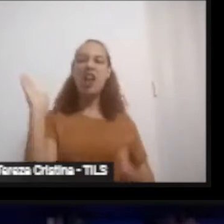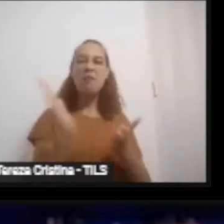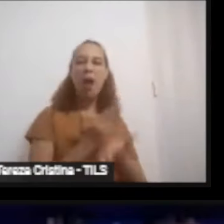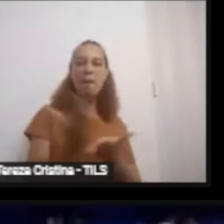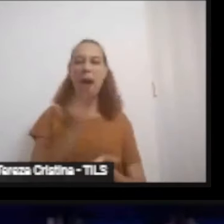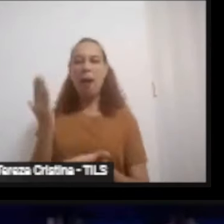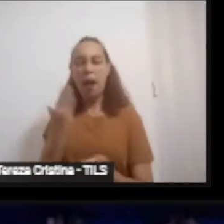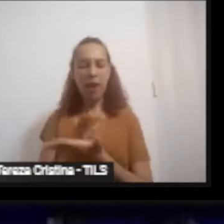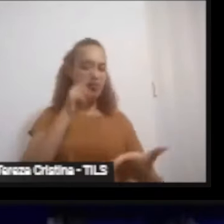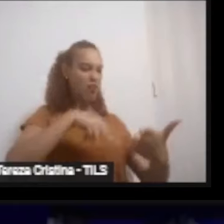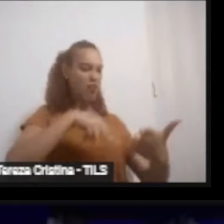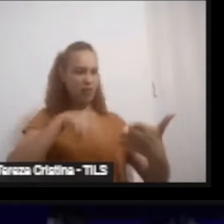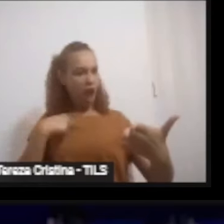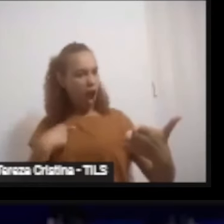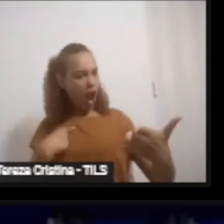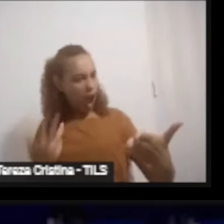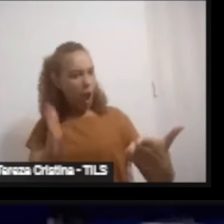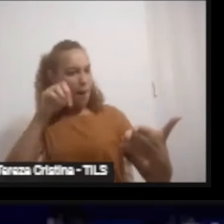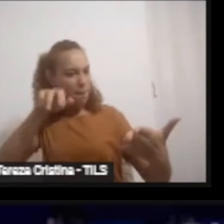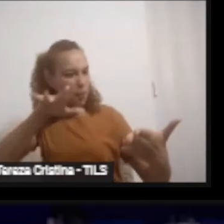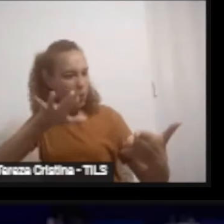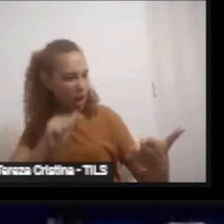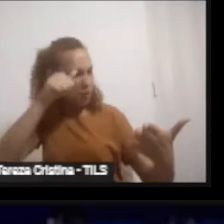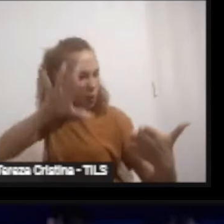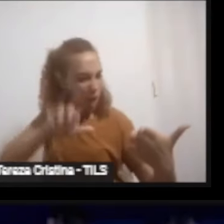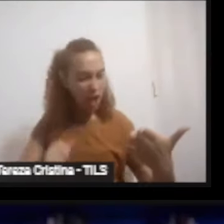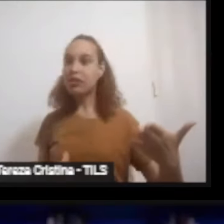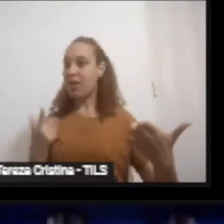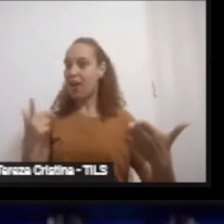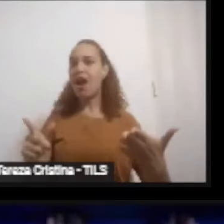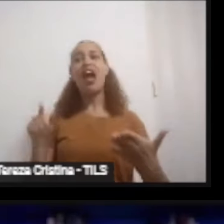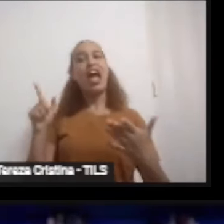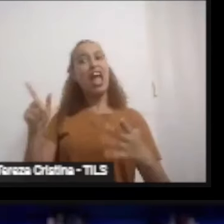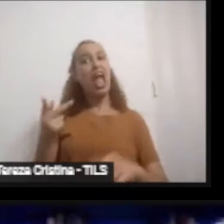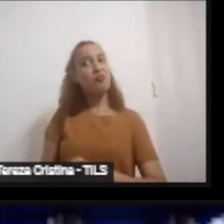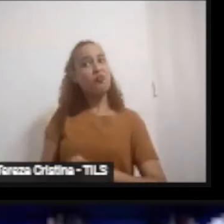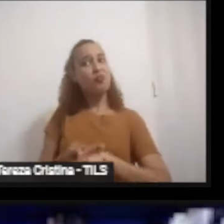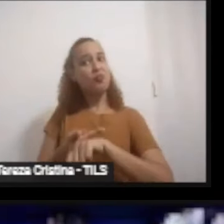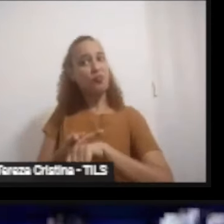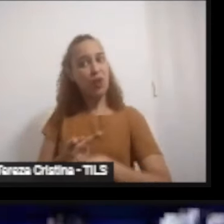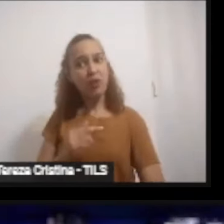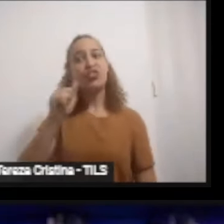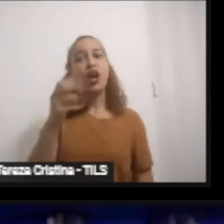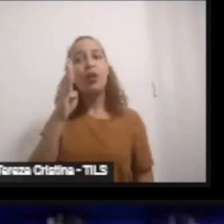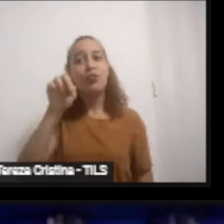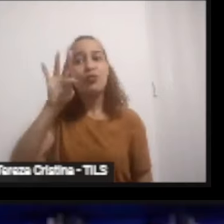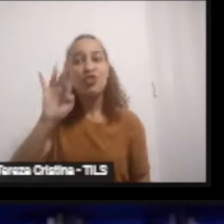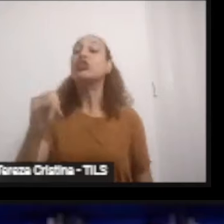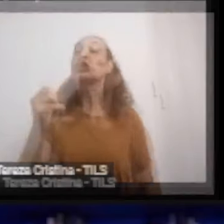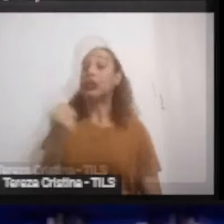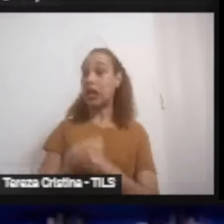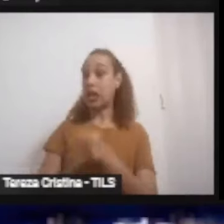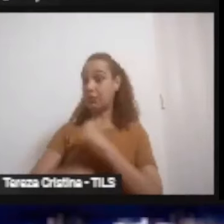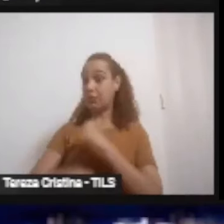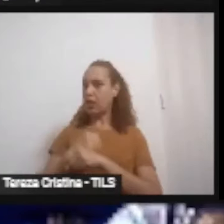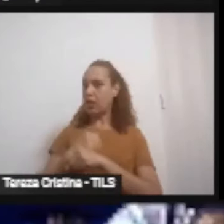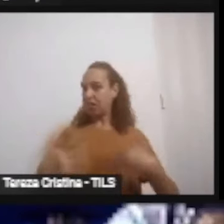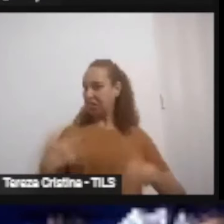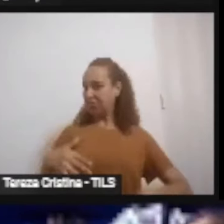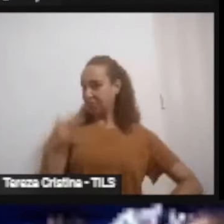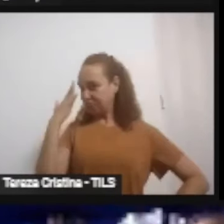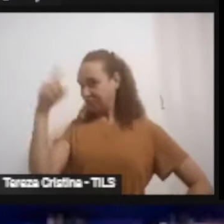Bruna Lubambo, Bruna Lubambo. Ela foi finalista do Prêmio Jabuti ano passado. Vamos valorizar aqui, chique.